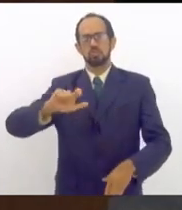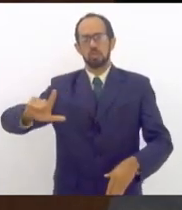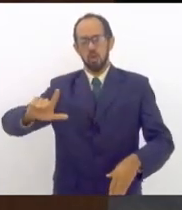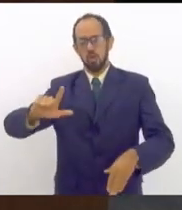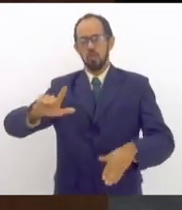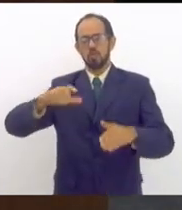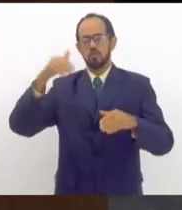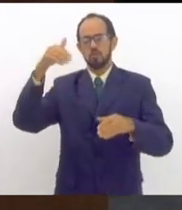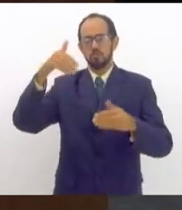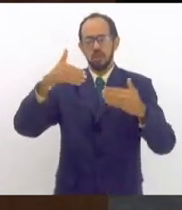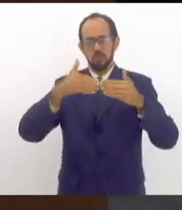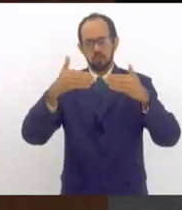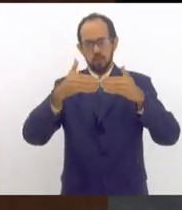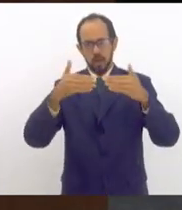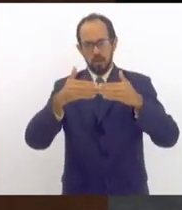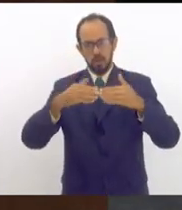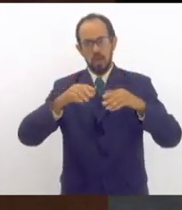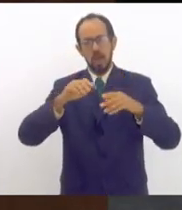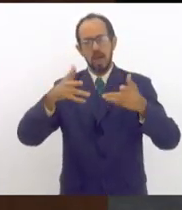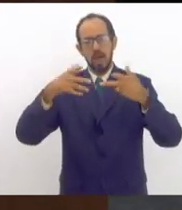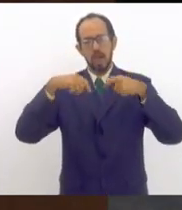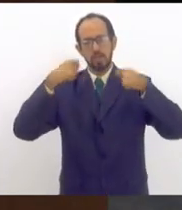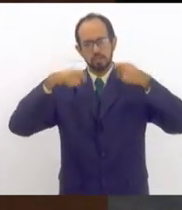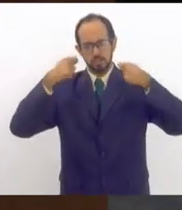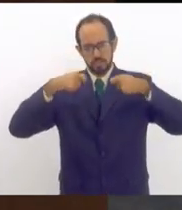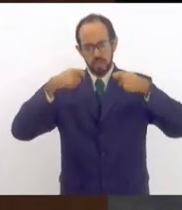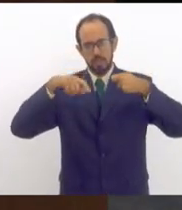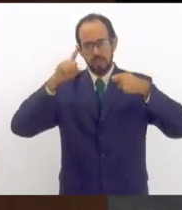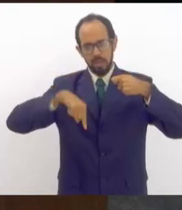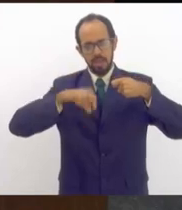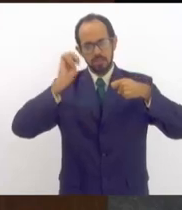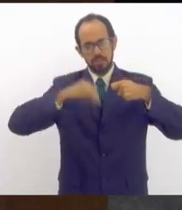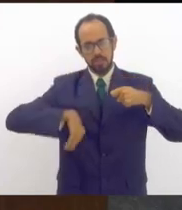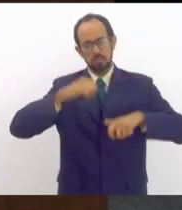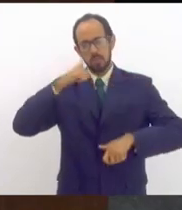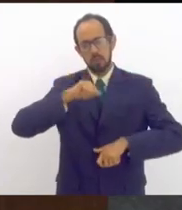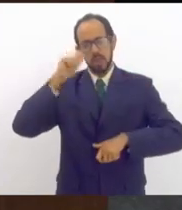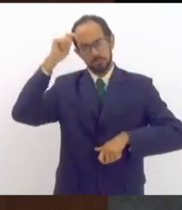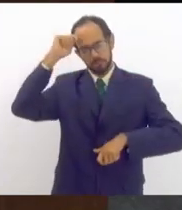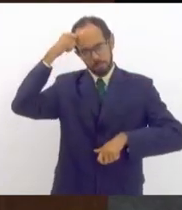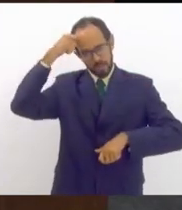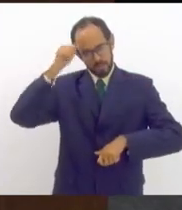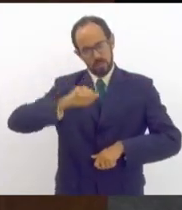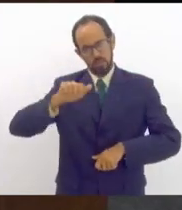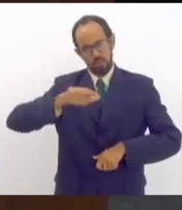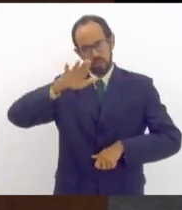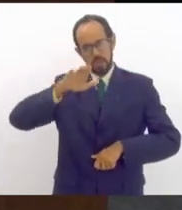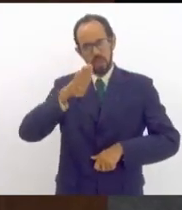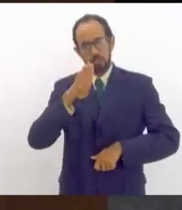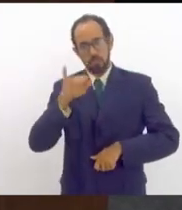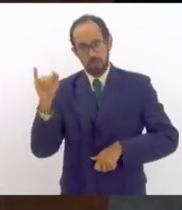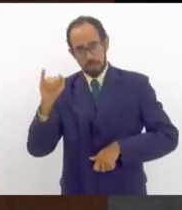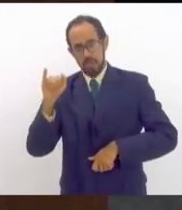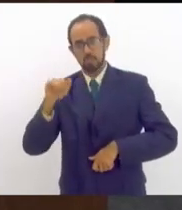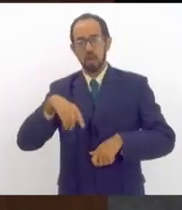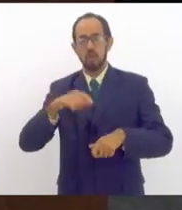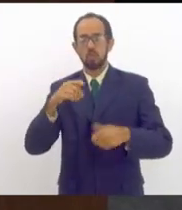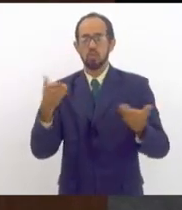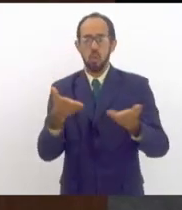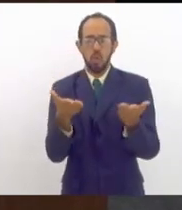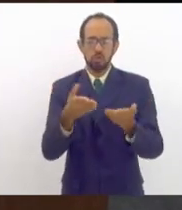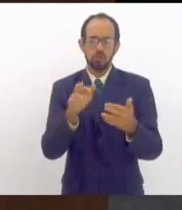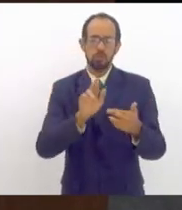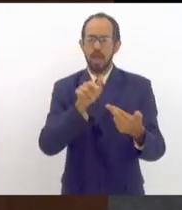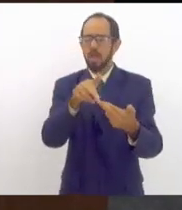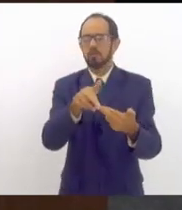favorável artista que é sim uma mulher preta de favela e periferia bissexual e que hoje é uma